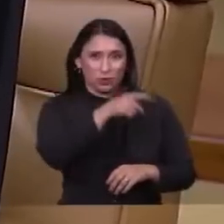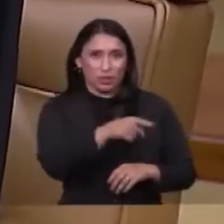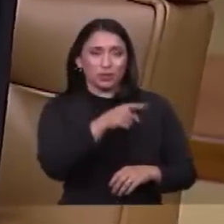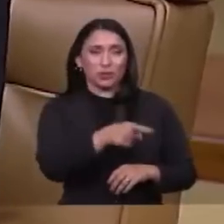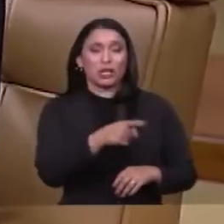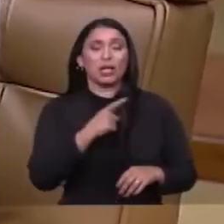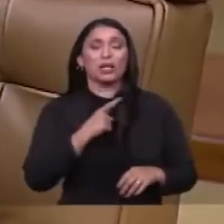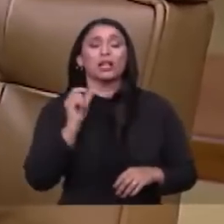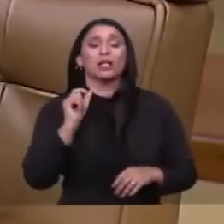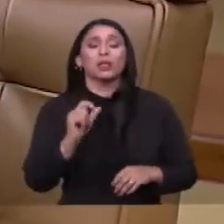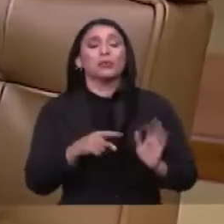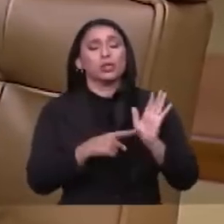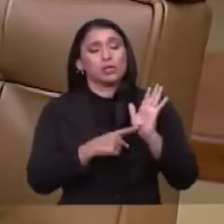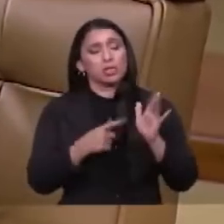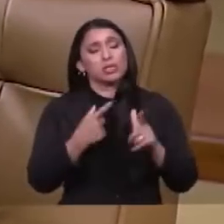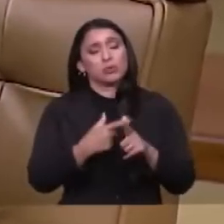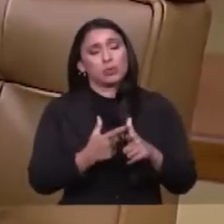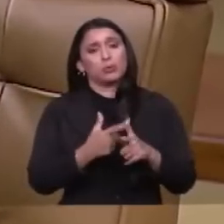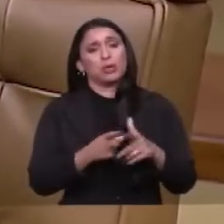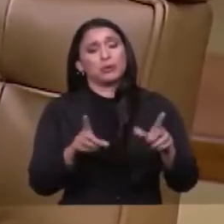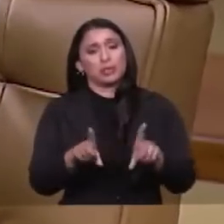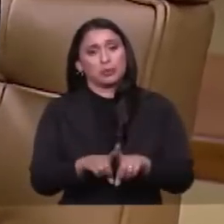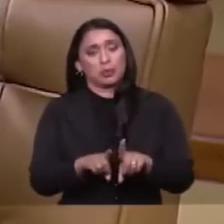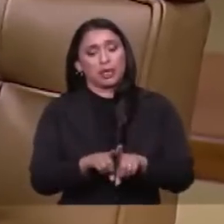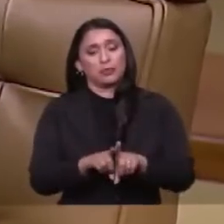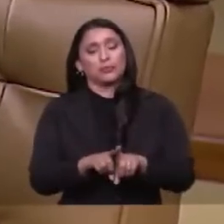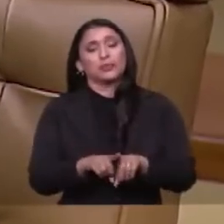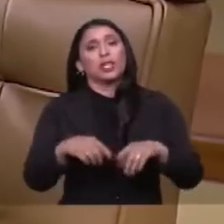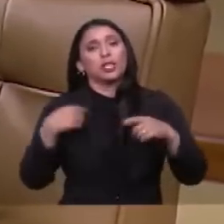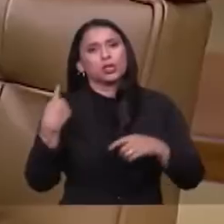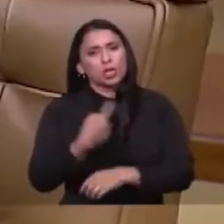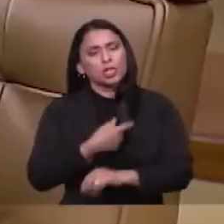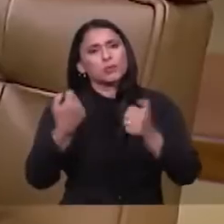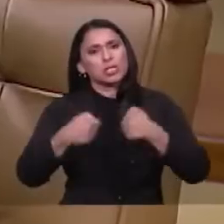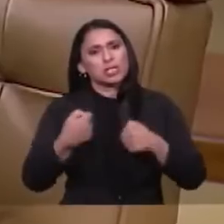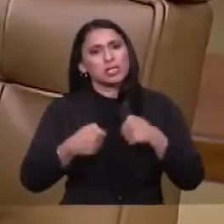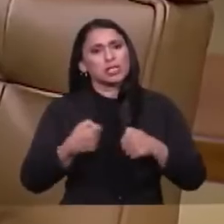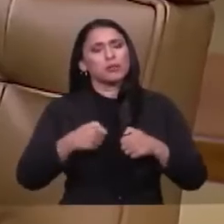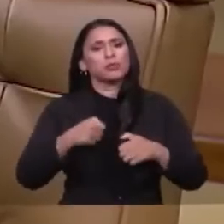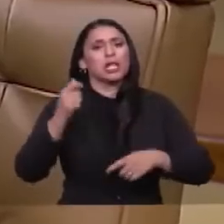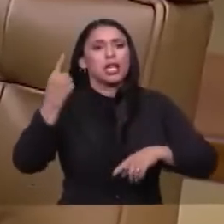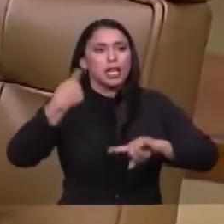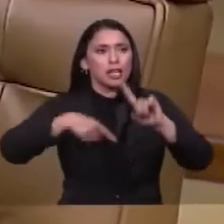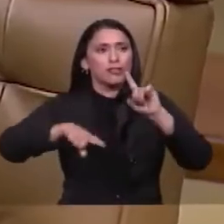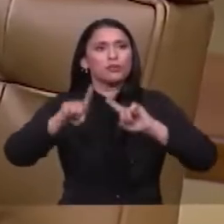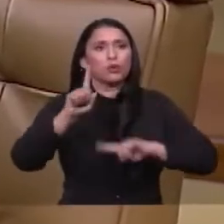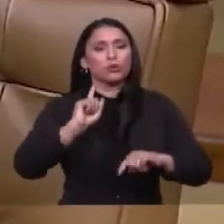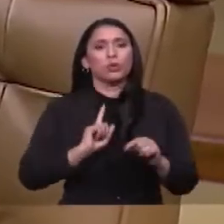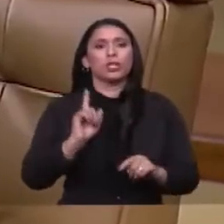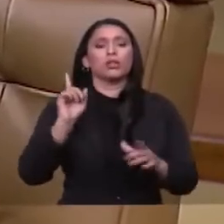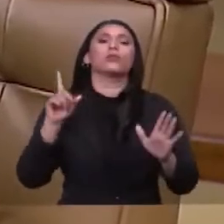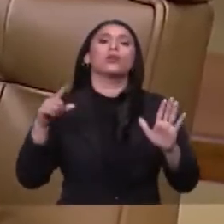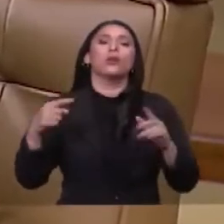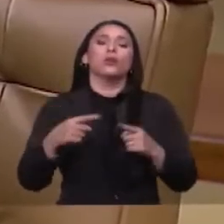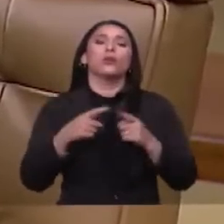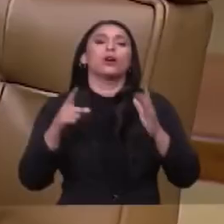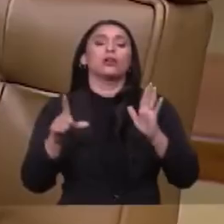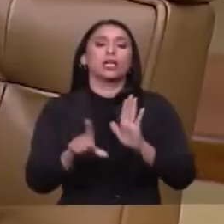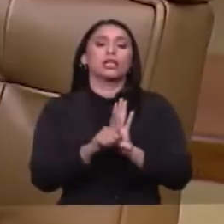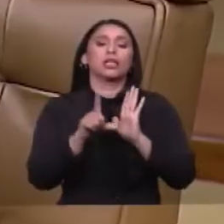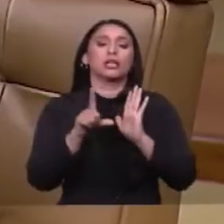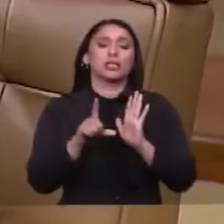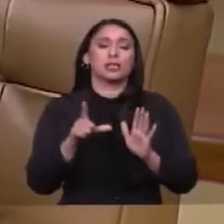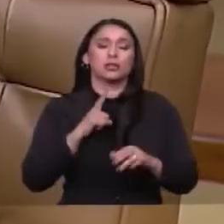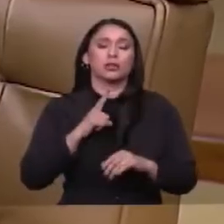Por outro lado, a clara necessidade de que precisamos evoluir com a nossa legislação sobre drogas, na minha compreensão, e